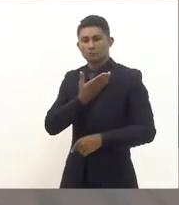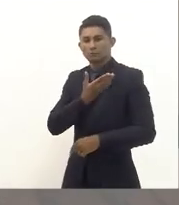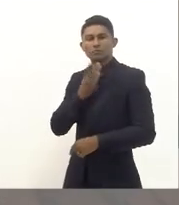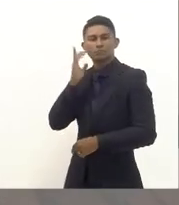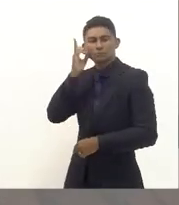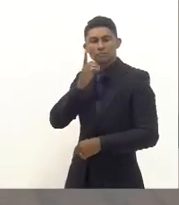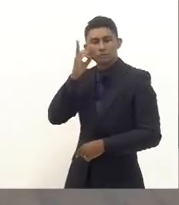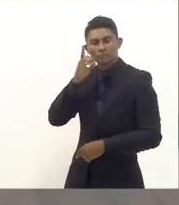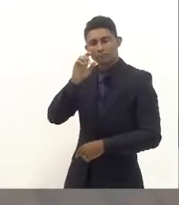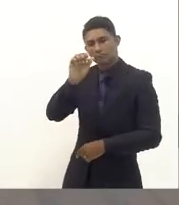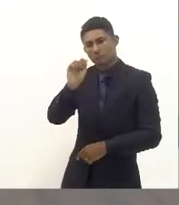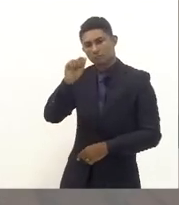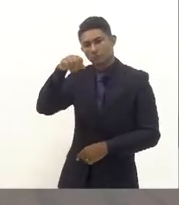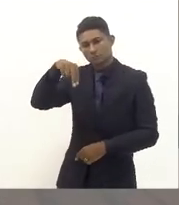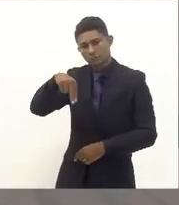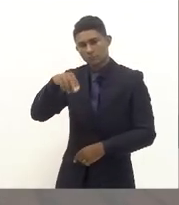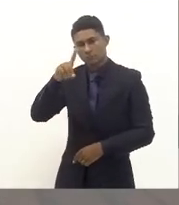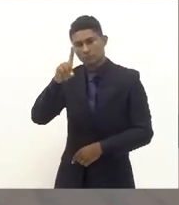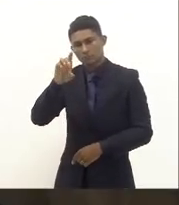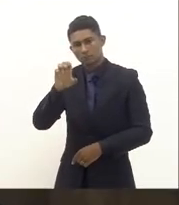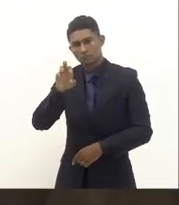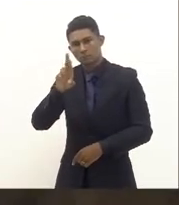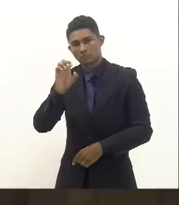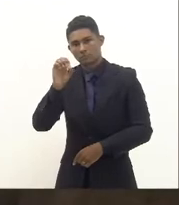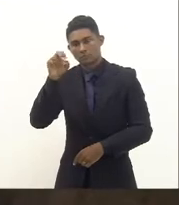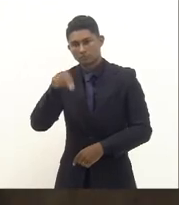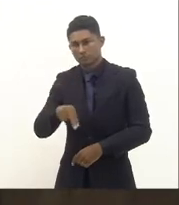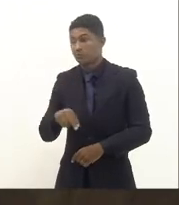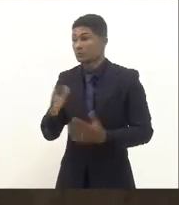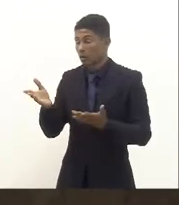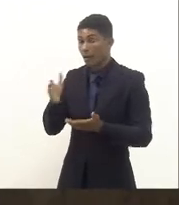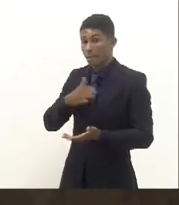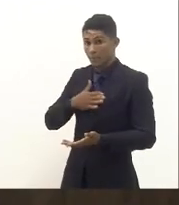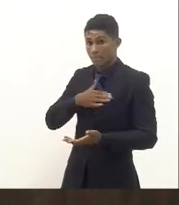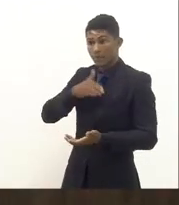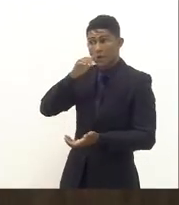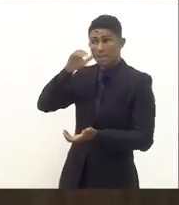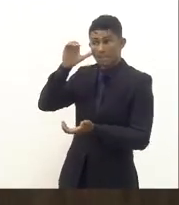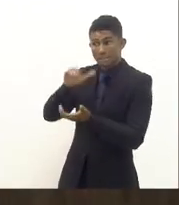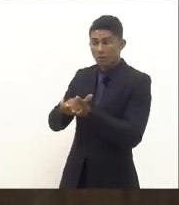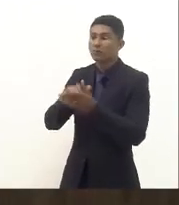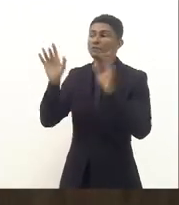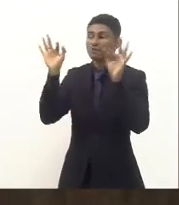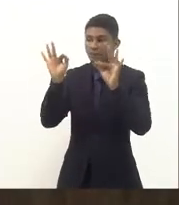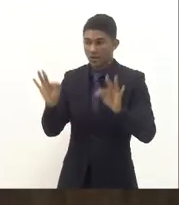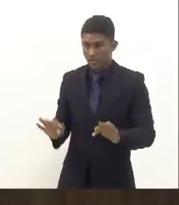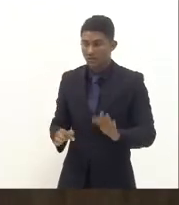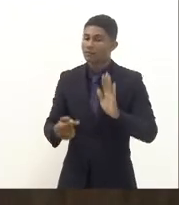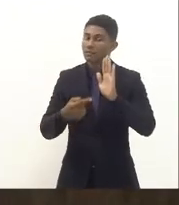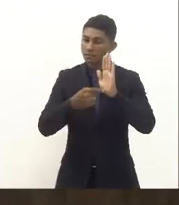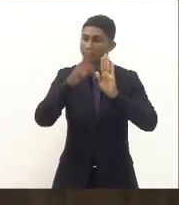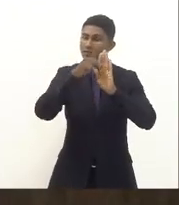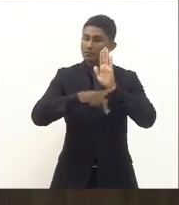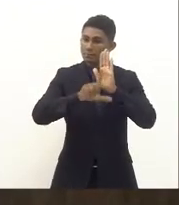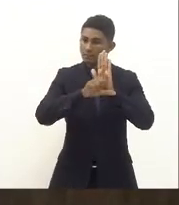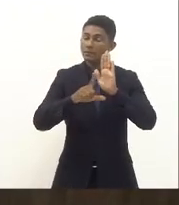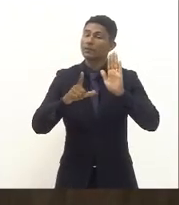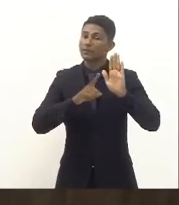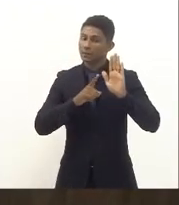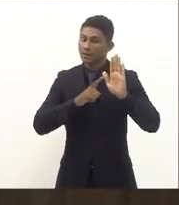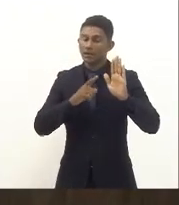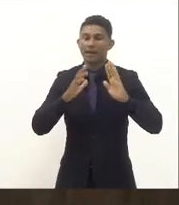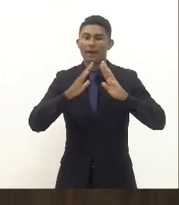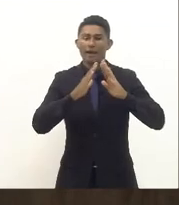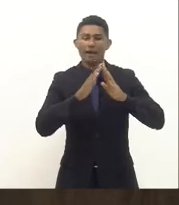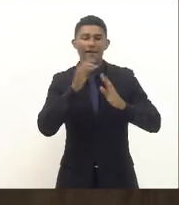amigo deputado antes Morais para não querer a minha esposa tá muito feliz com esse projeto Minha esposa tem um gato em